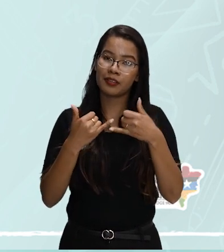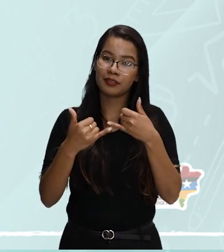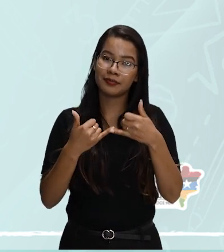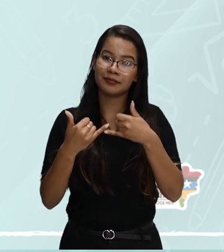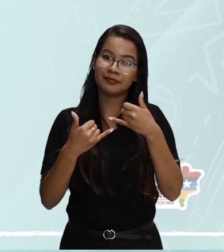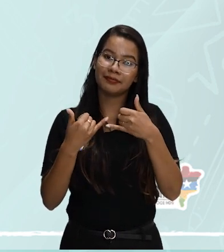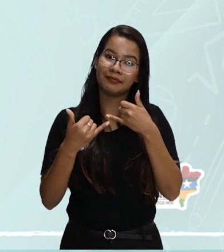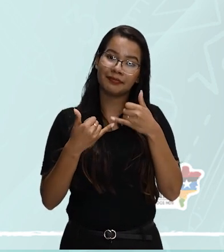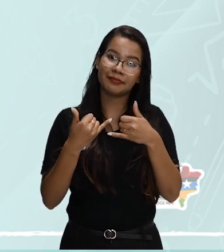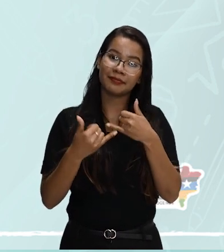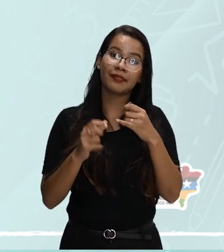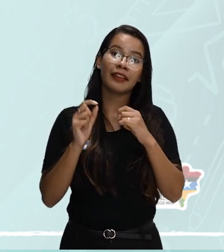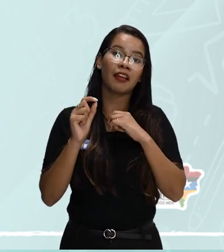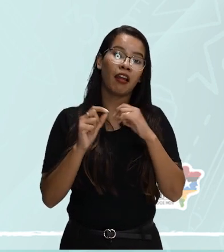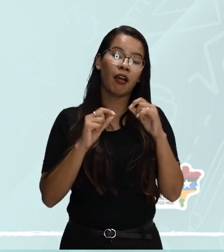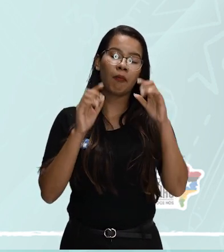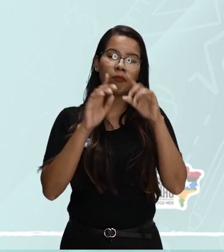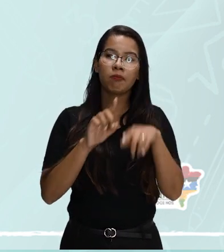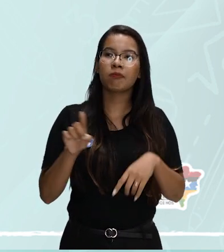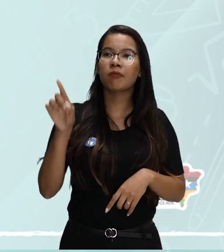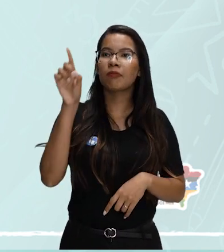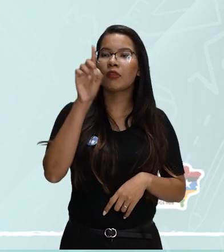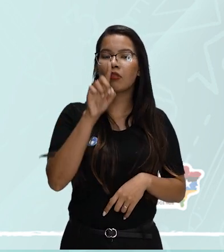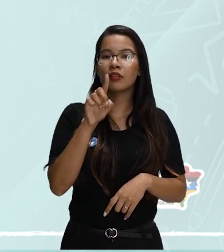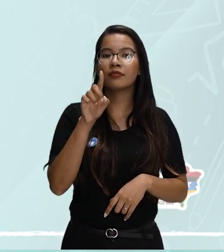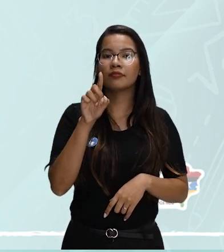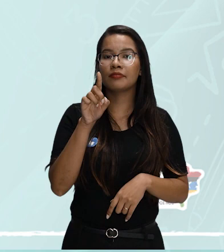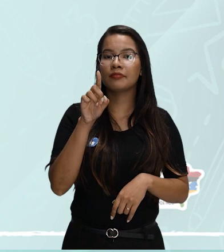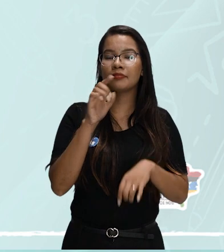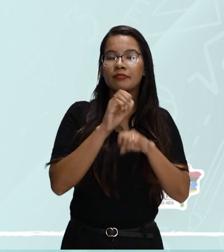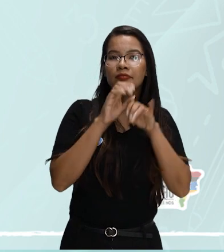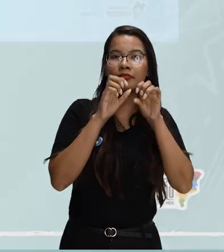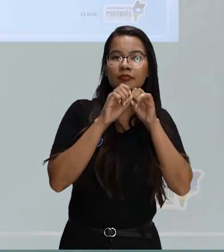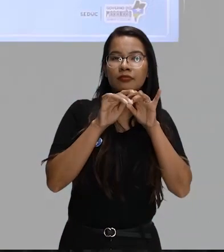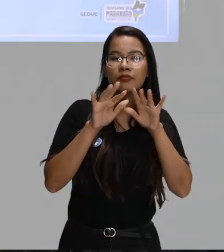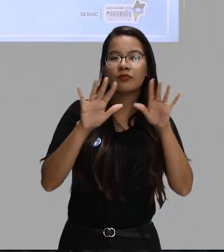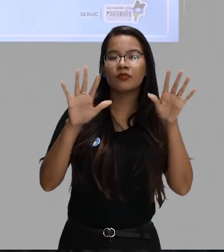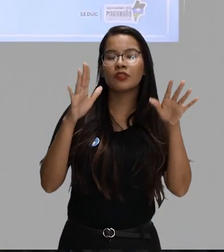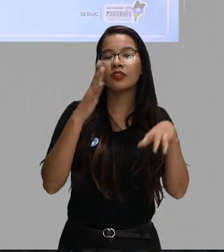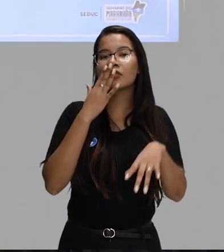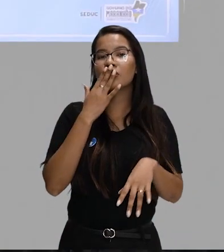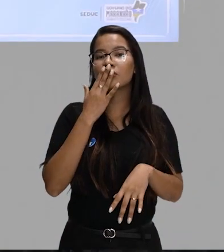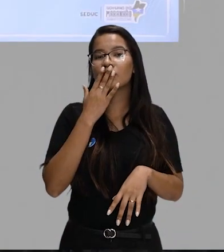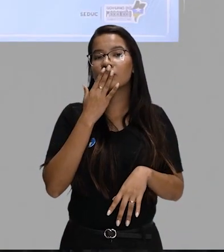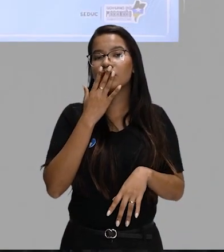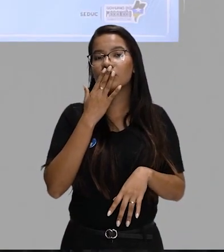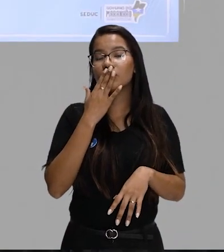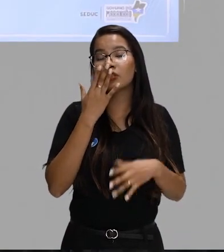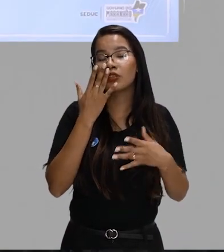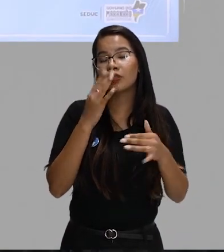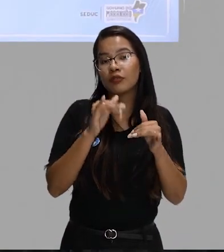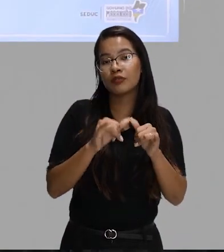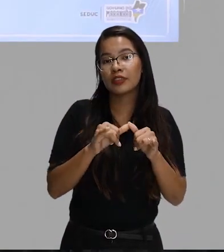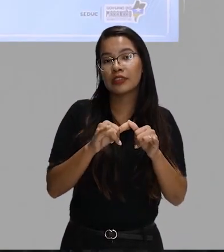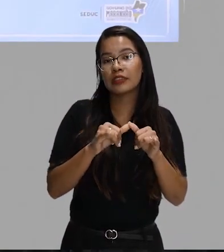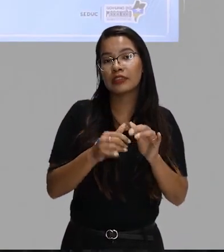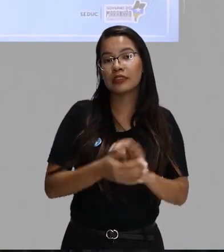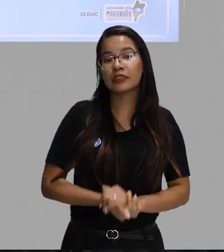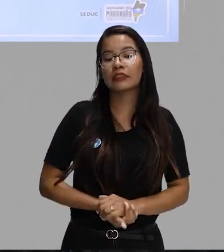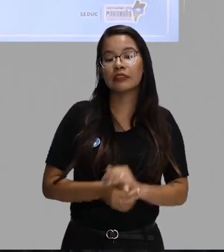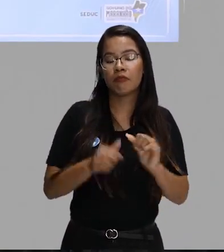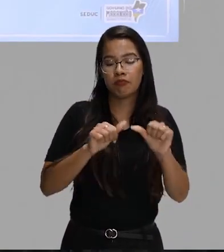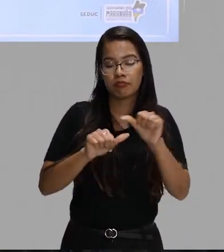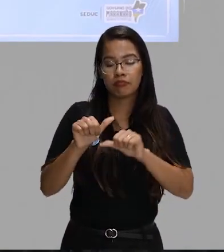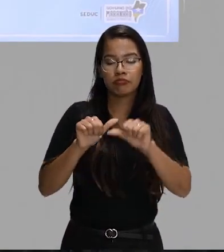sabão, que essa bolha de sabão ela emite várias cores. Né? Então ela fica ali em